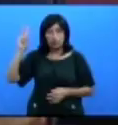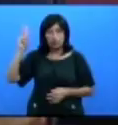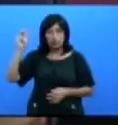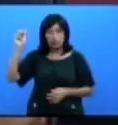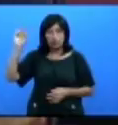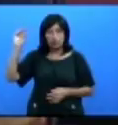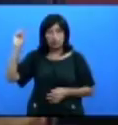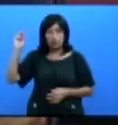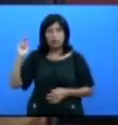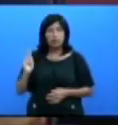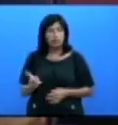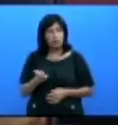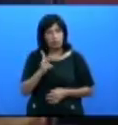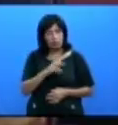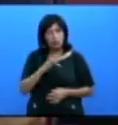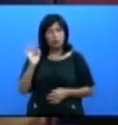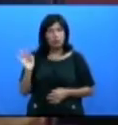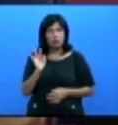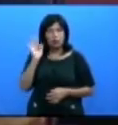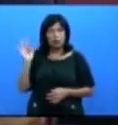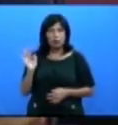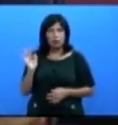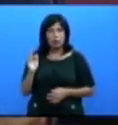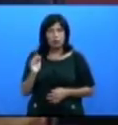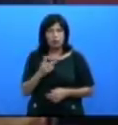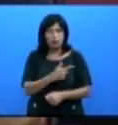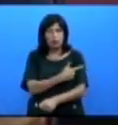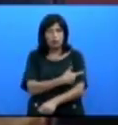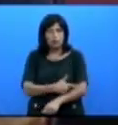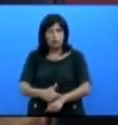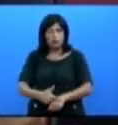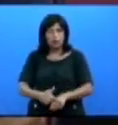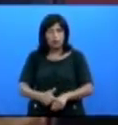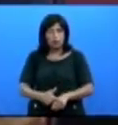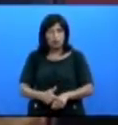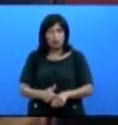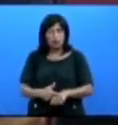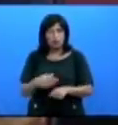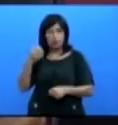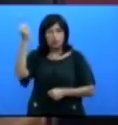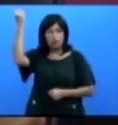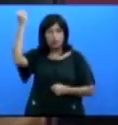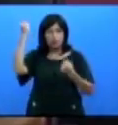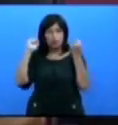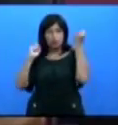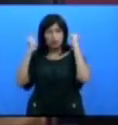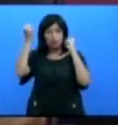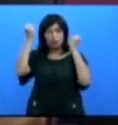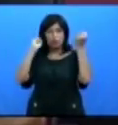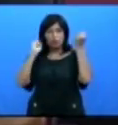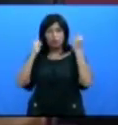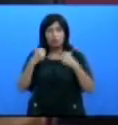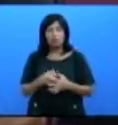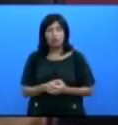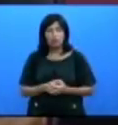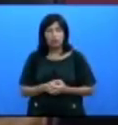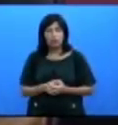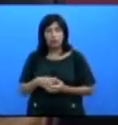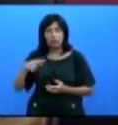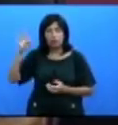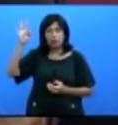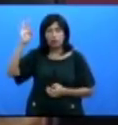é professor da Faculdade de Educação Física dos Centros Universitários Toledo e Araçatuba,